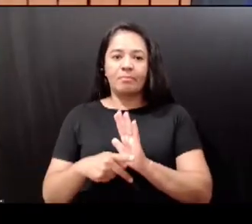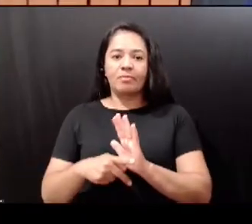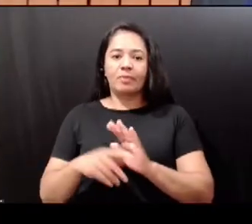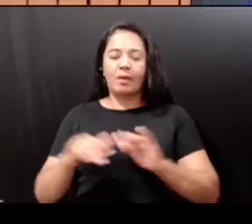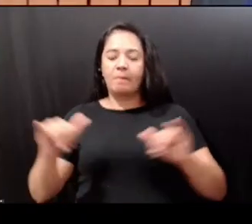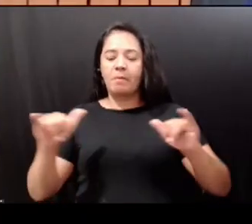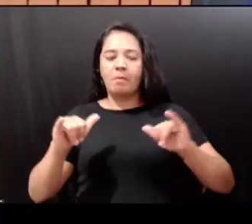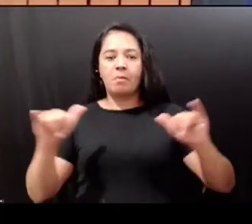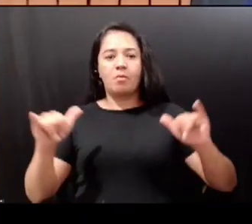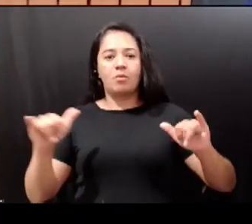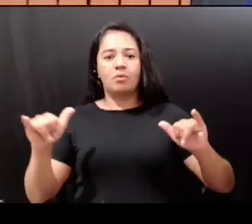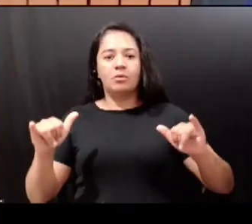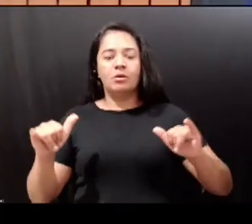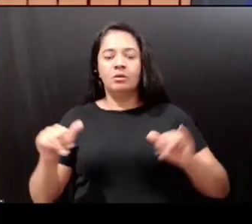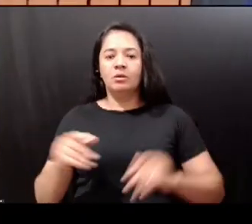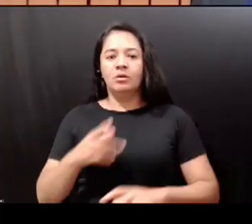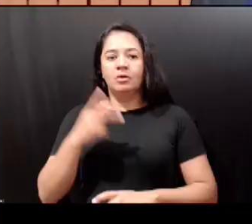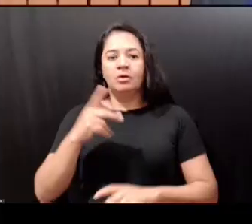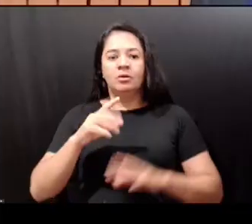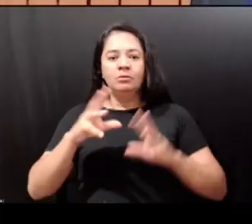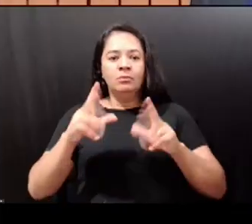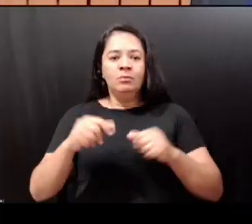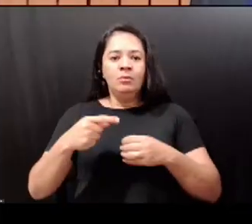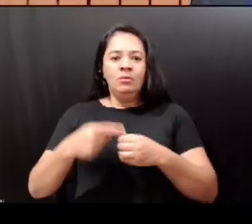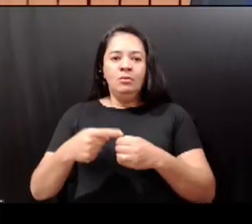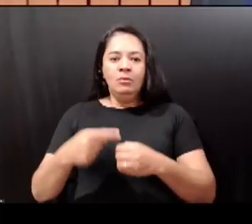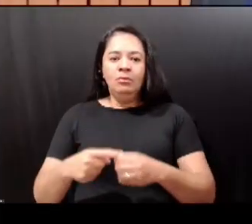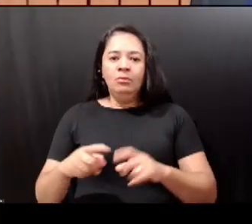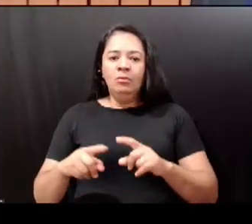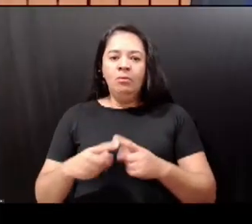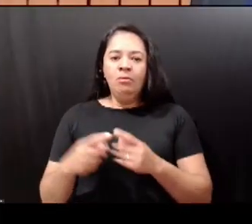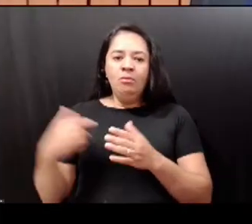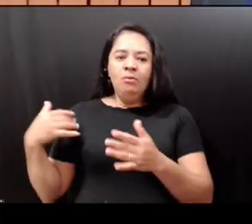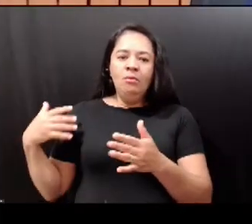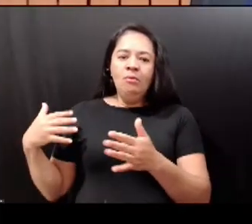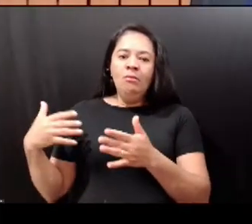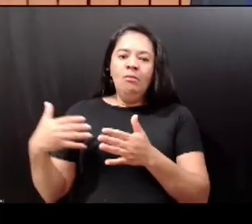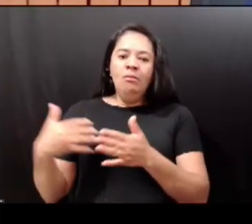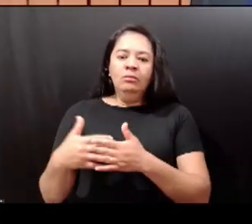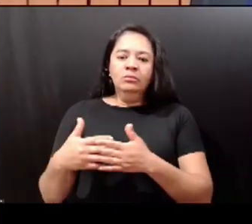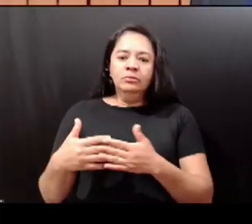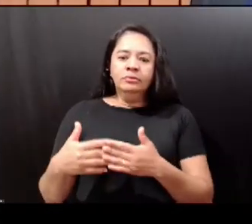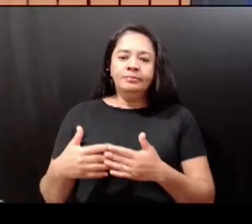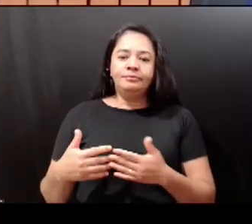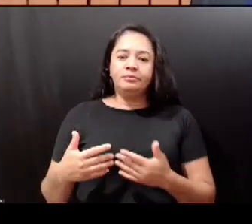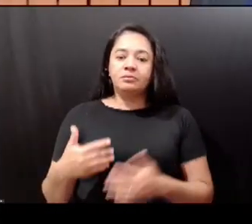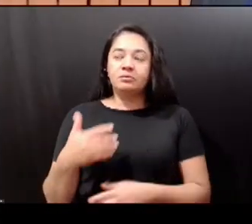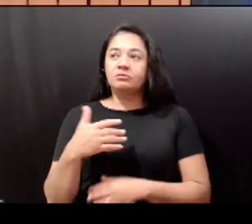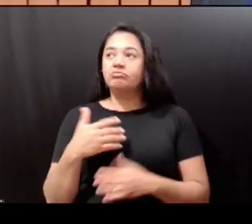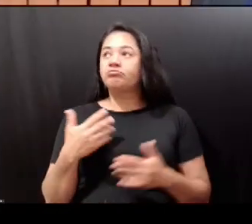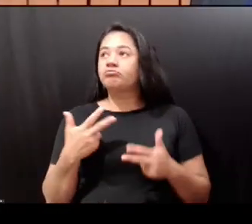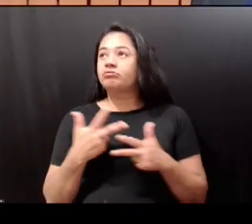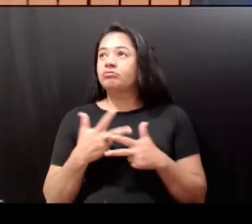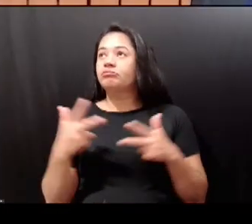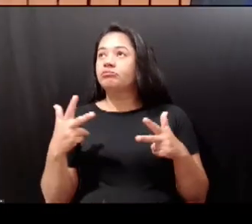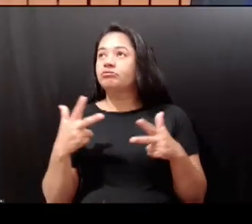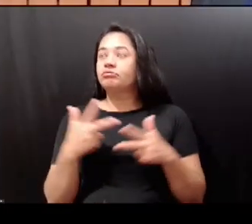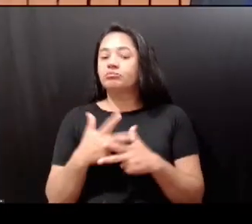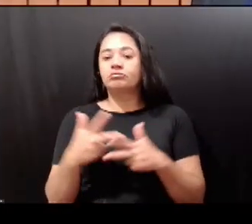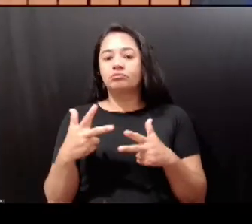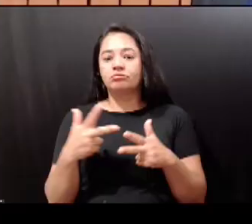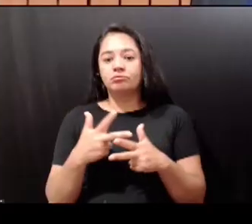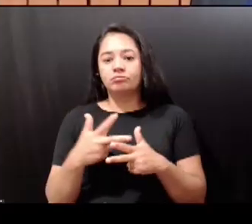se falado em toda a cidade. Mas de um tempo para cá isso veio relaxando. E aí nas cobranças que fizemos da